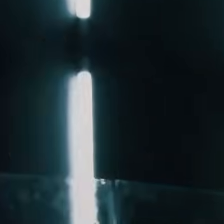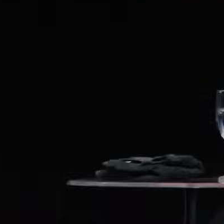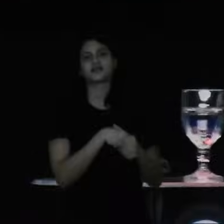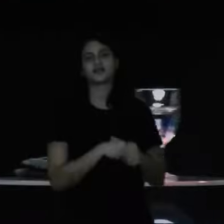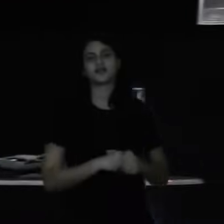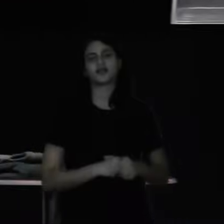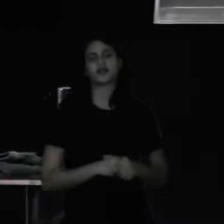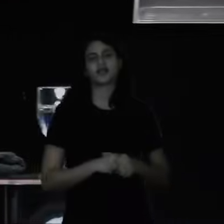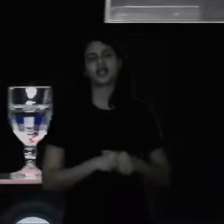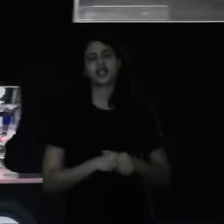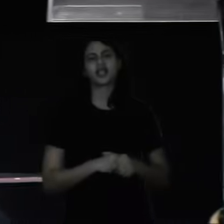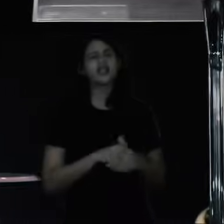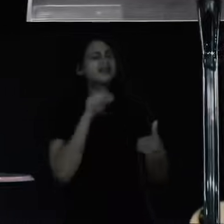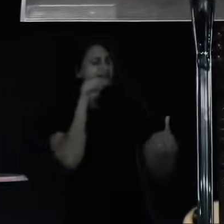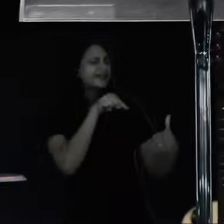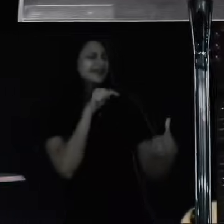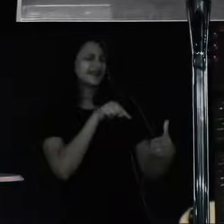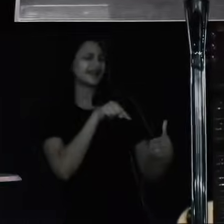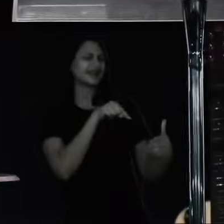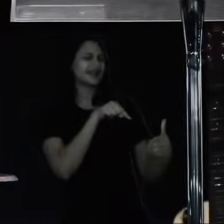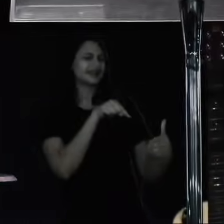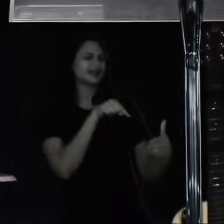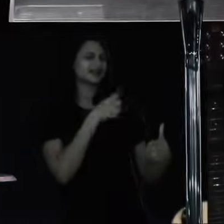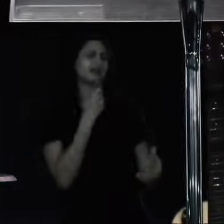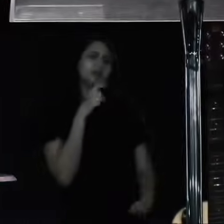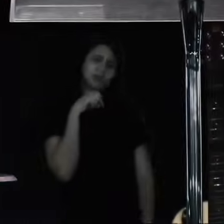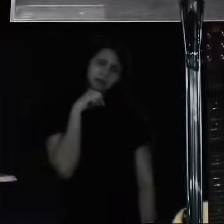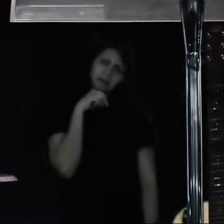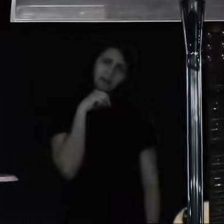Aquela síndrome de coitadinho,